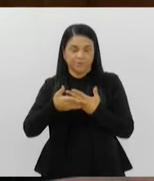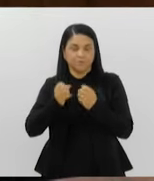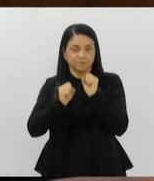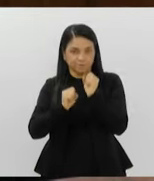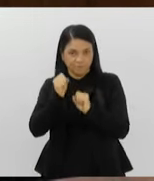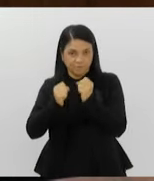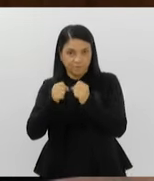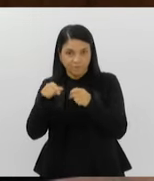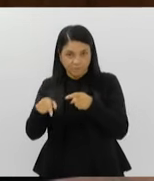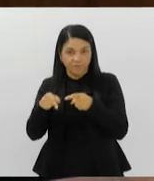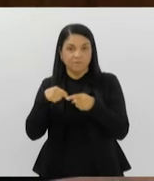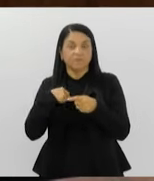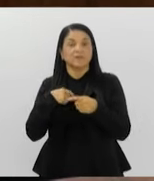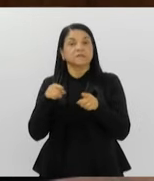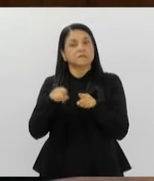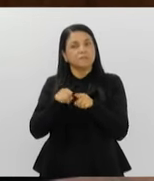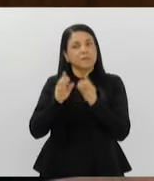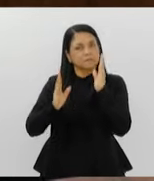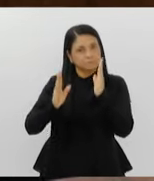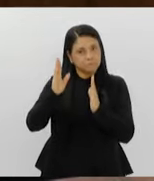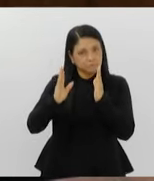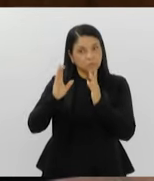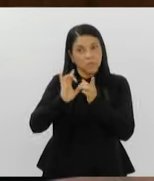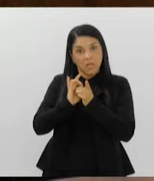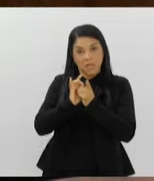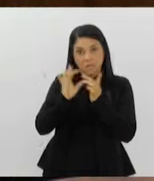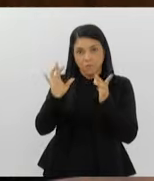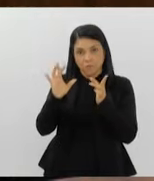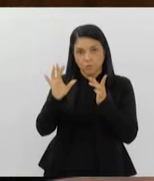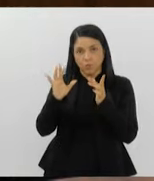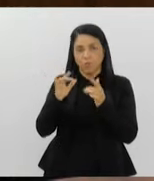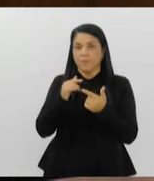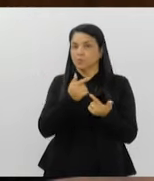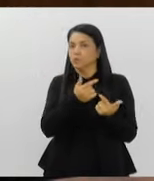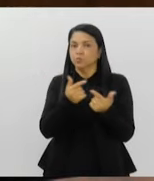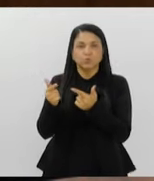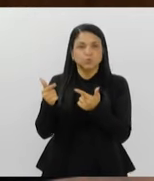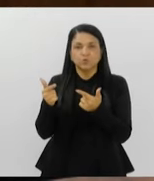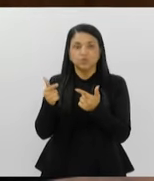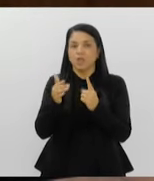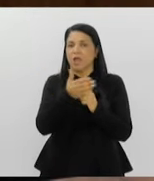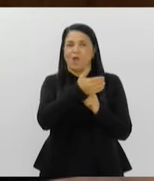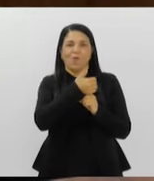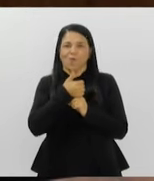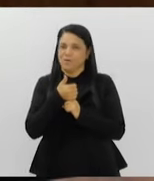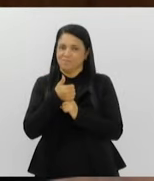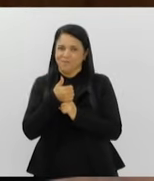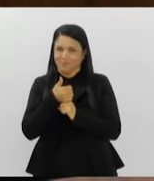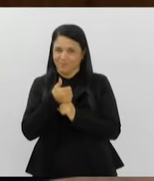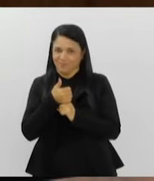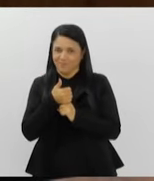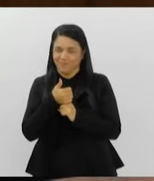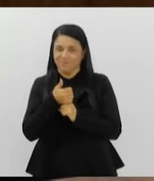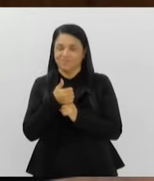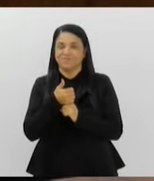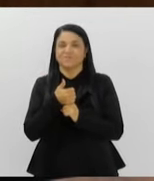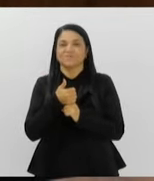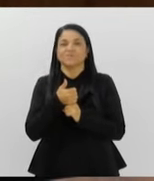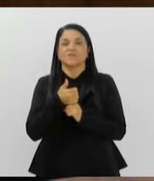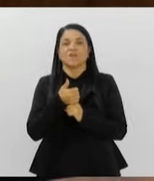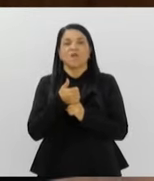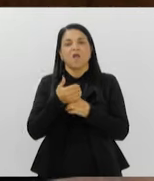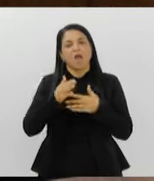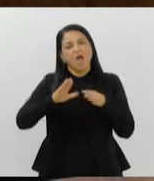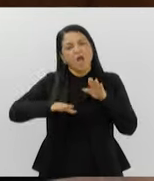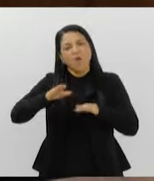na época, foram libertados, mas não havia esse serviço de acolhimento. Então, acabaram alguns voltando para a